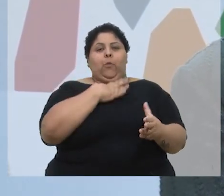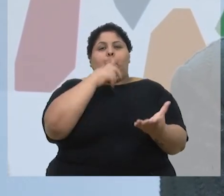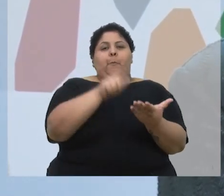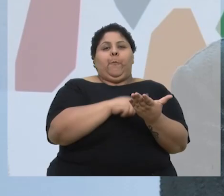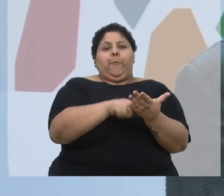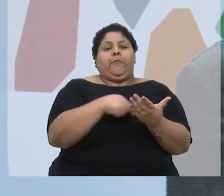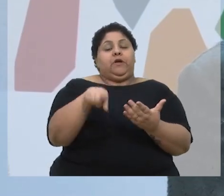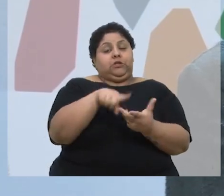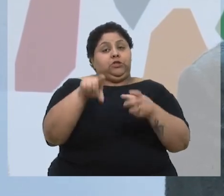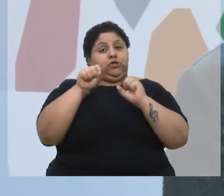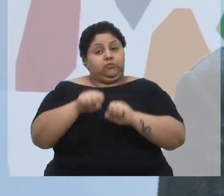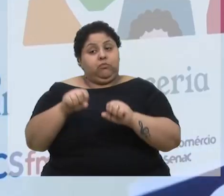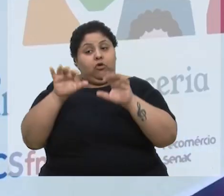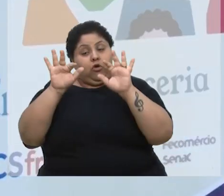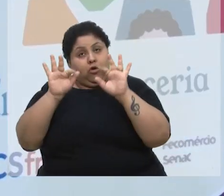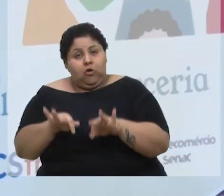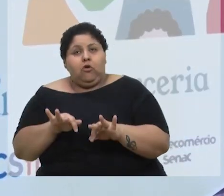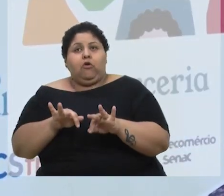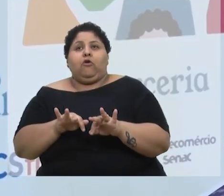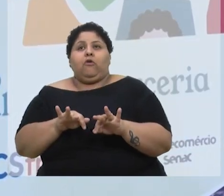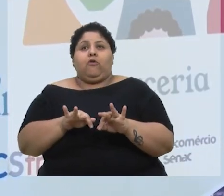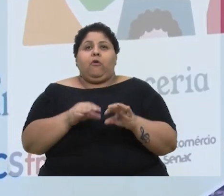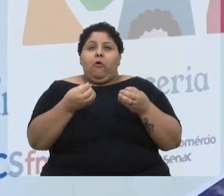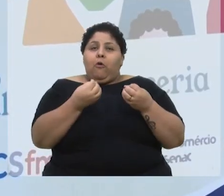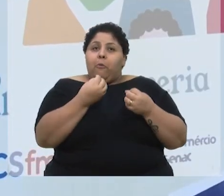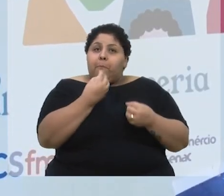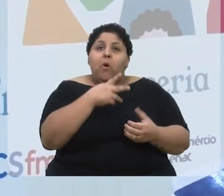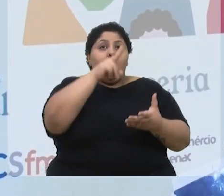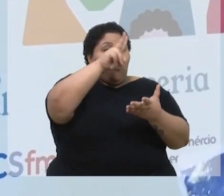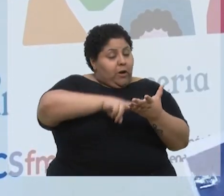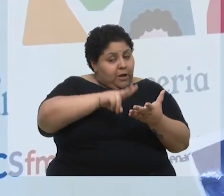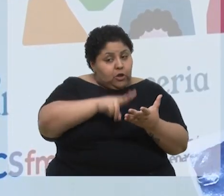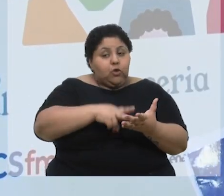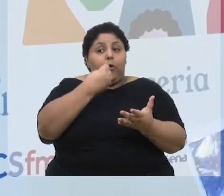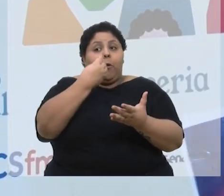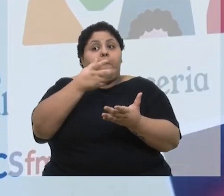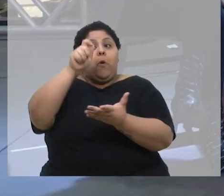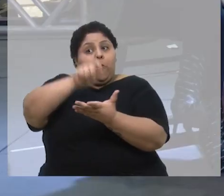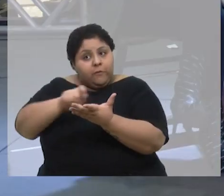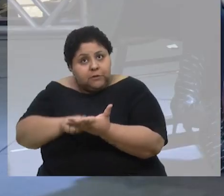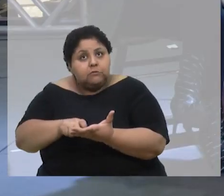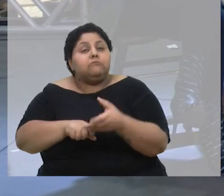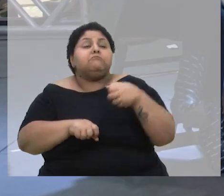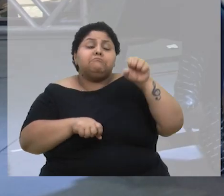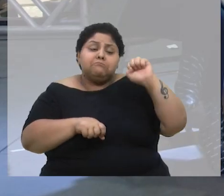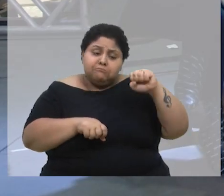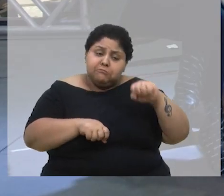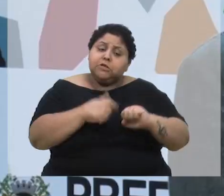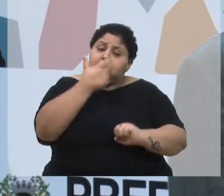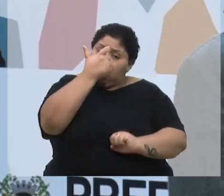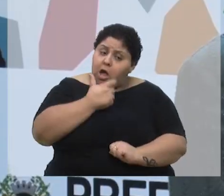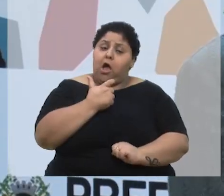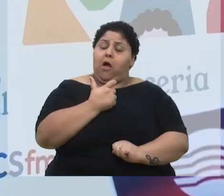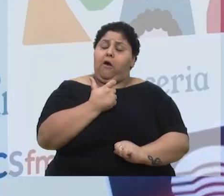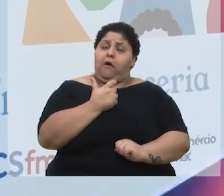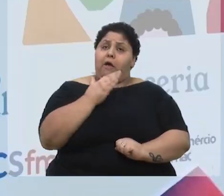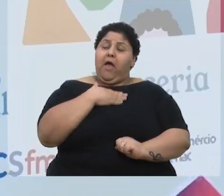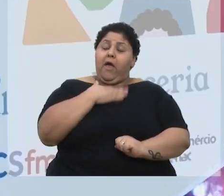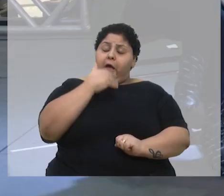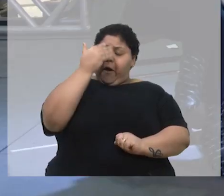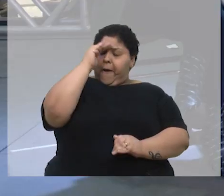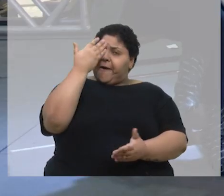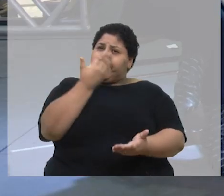da universidade, eu agora quer dizer, não é de agora, faz tempo que eu ando escrevendo algumas coisas